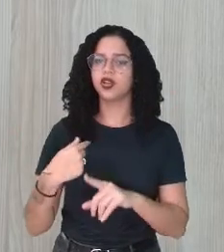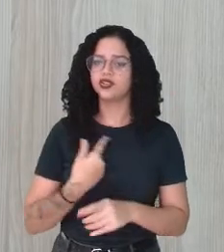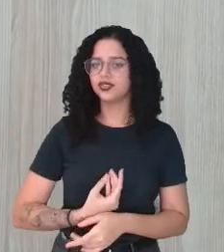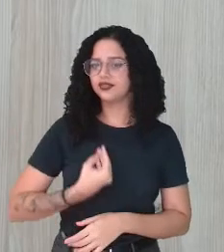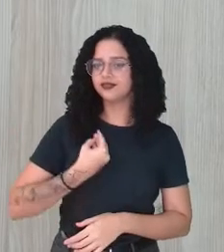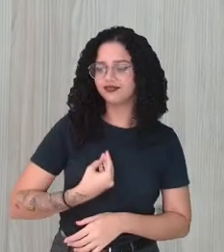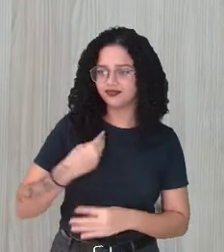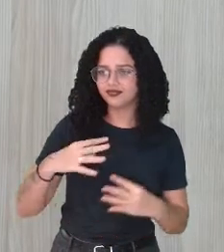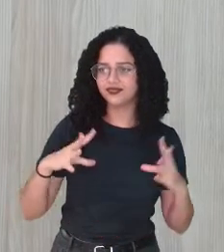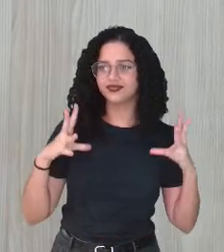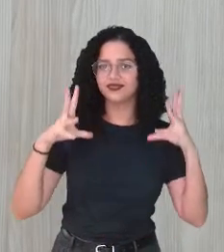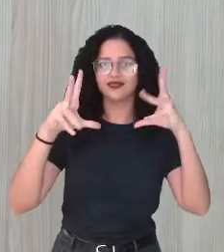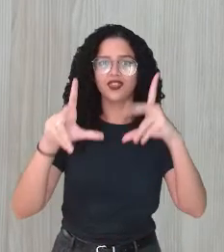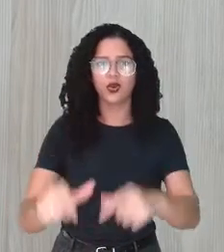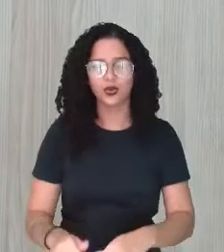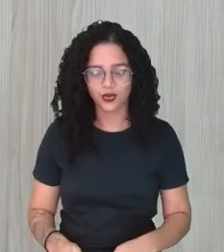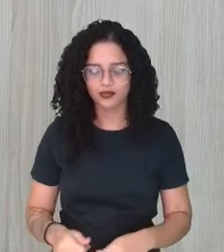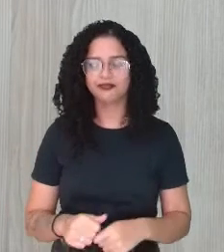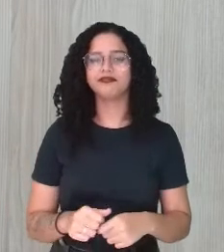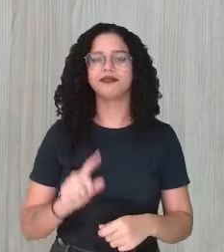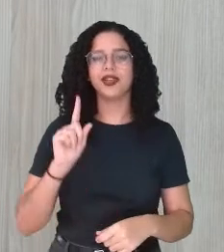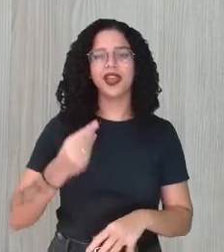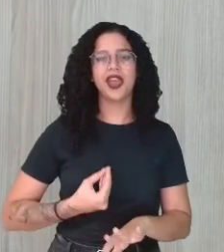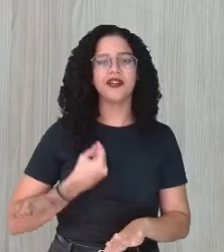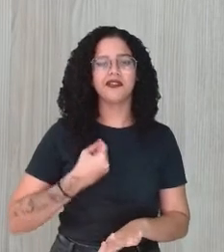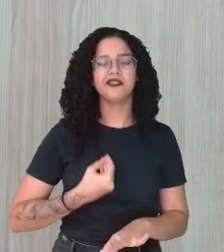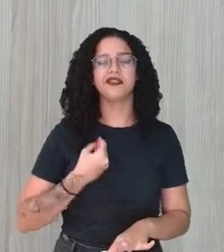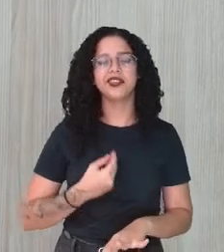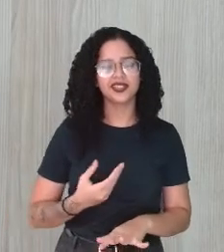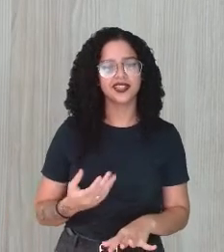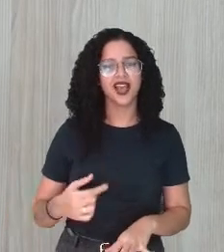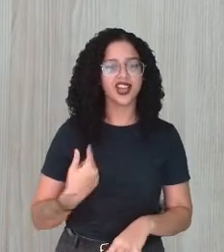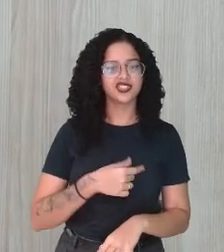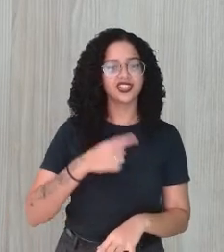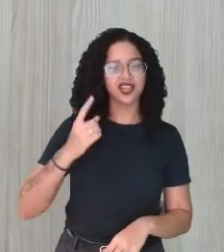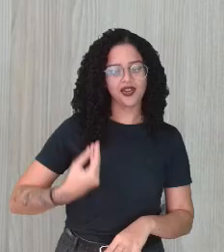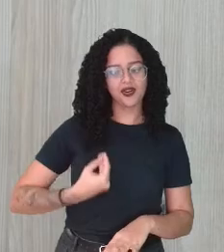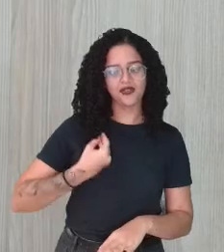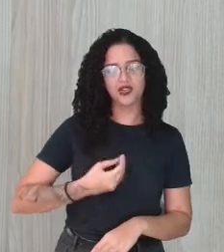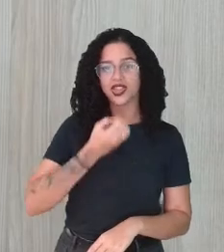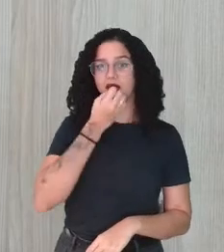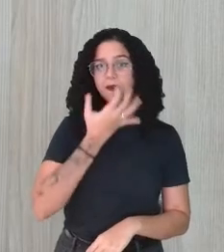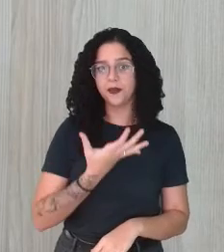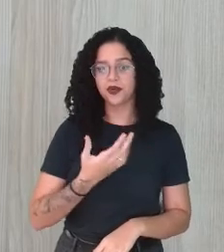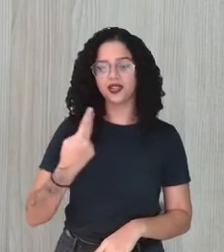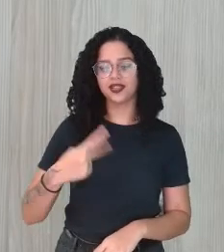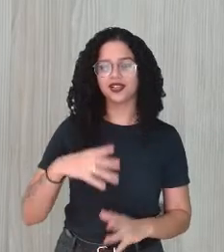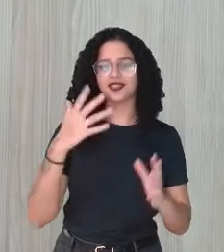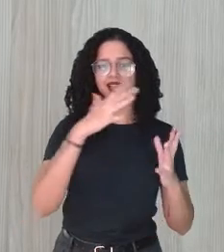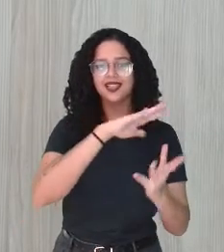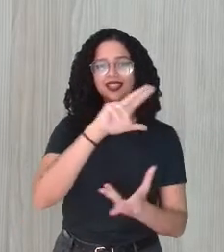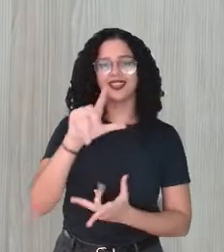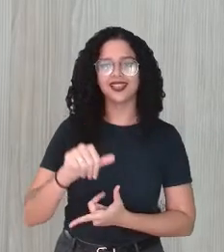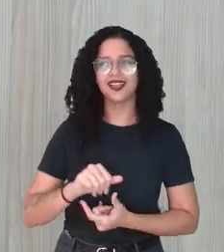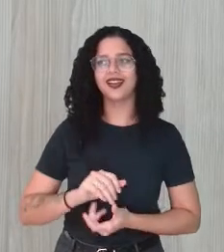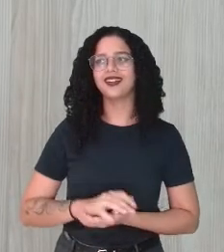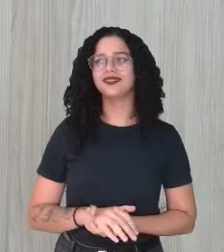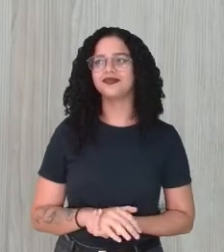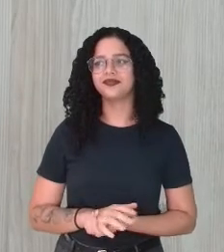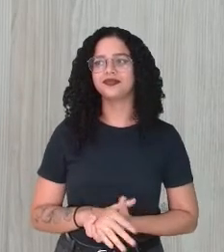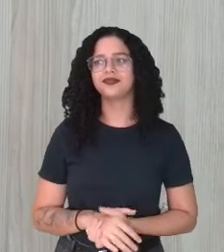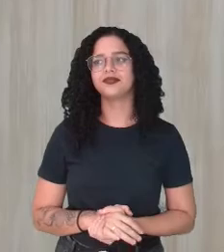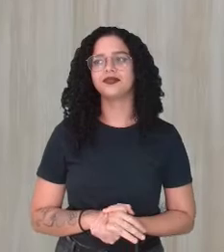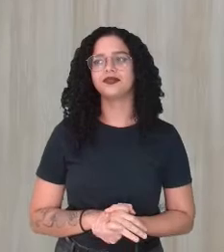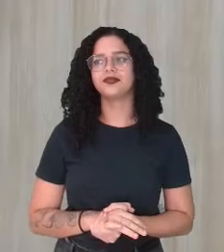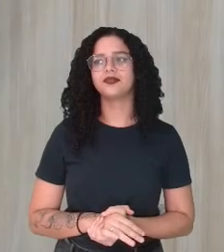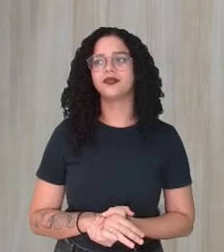desse todo, desse complexo que é a vida. E a gente é uma vida preciosa nessa terra aqui, né? Total.